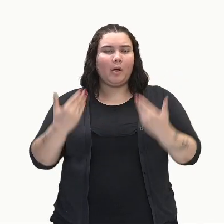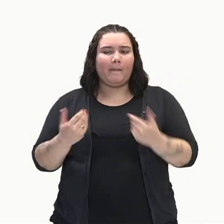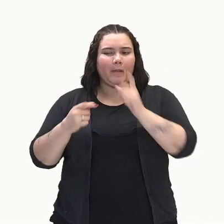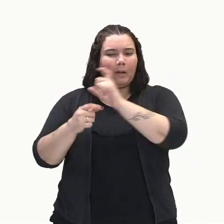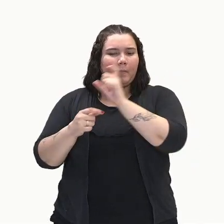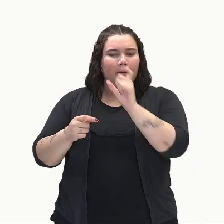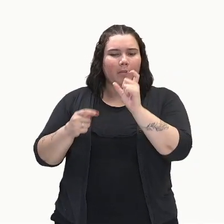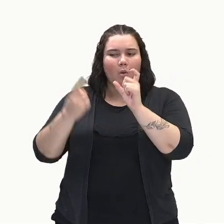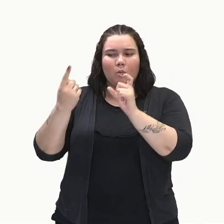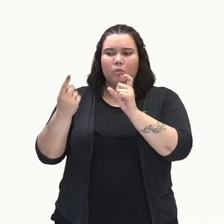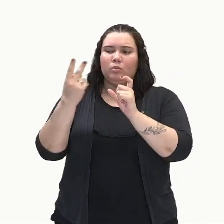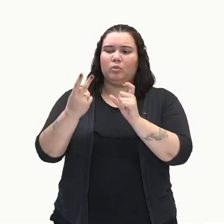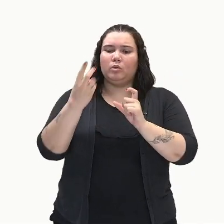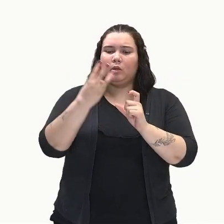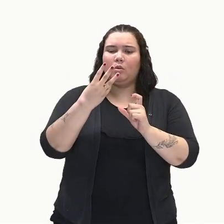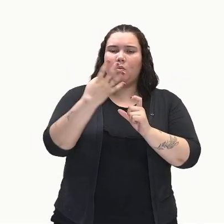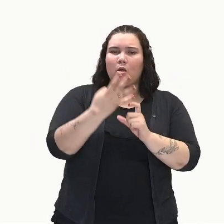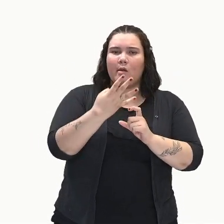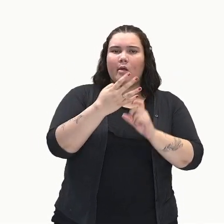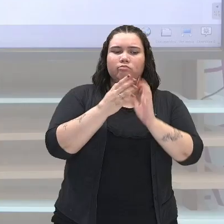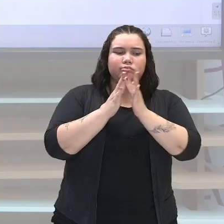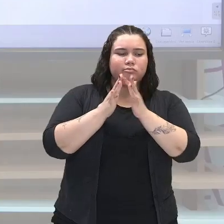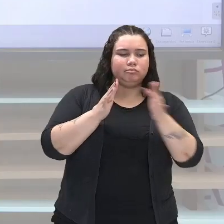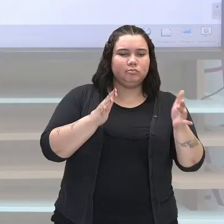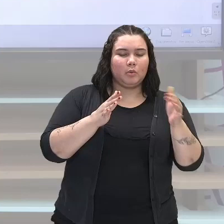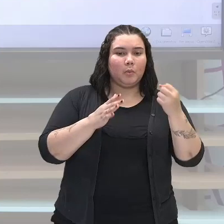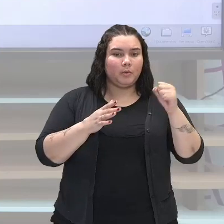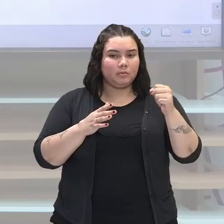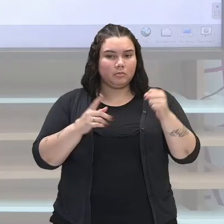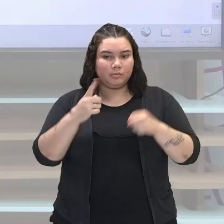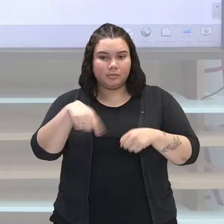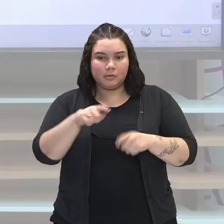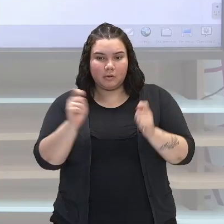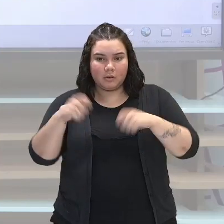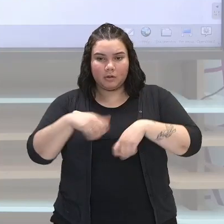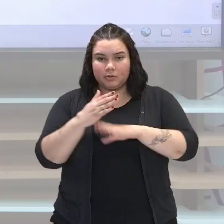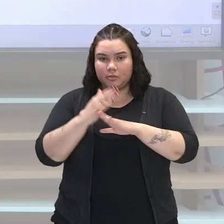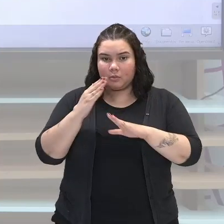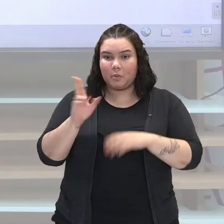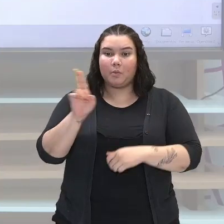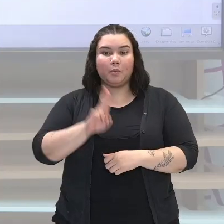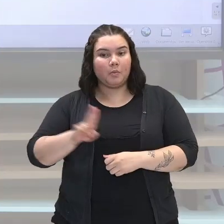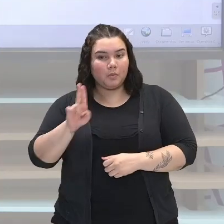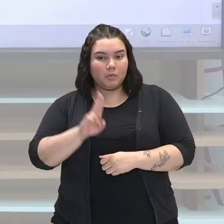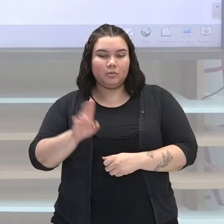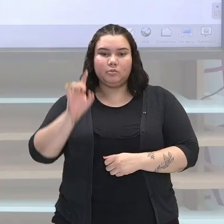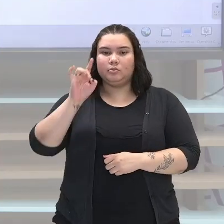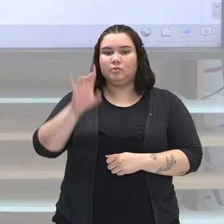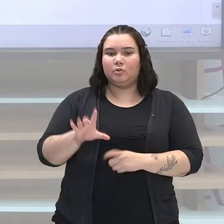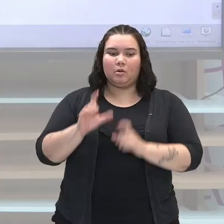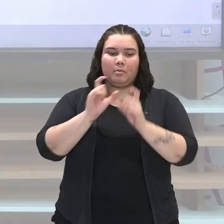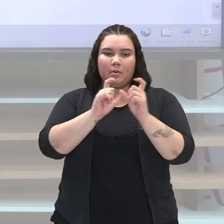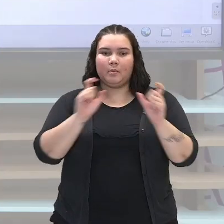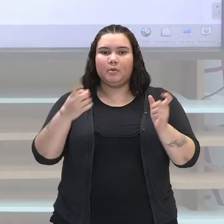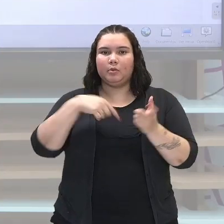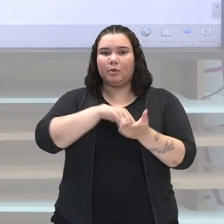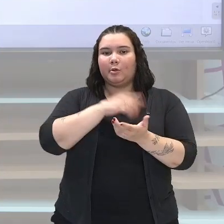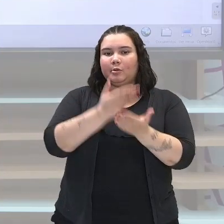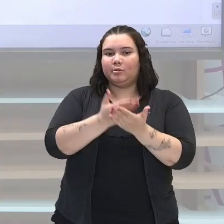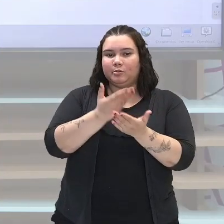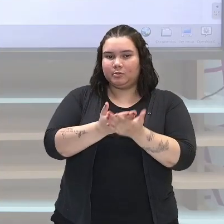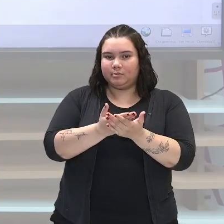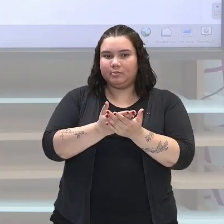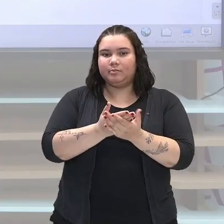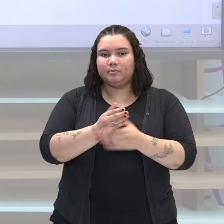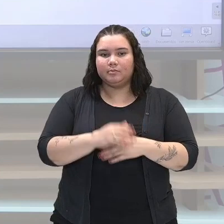você poderia encontrar esse 8º termo utilizando somente o conceito que nós já estudamos aqui, né? Ou